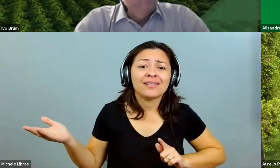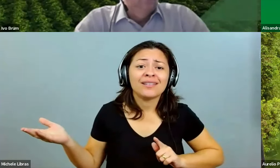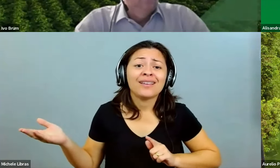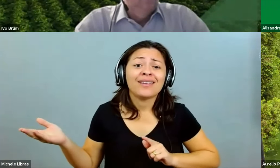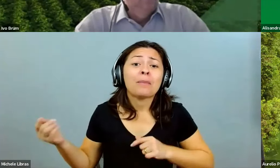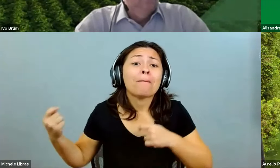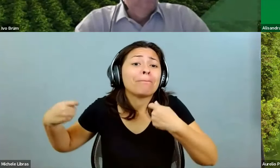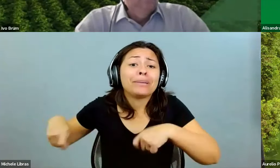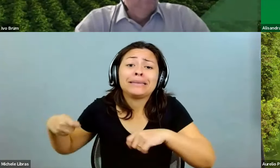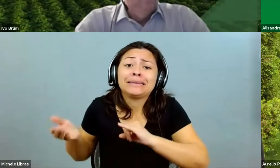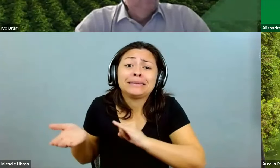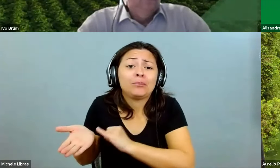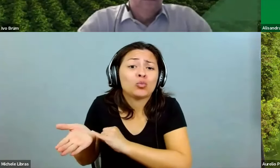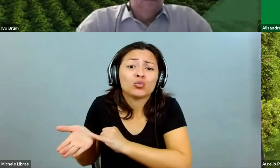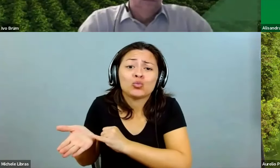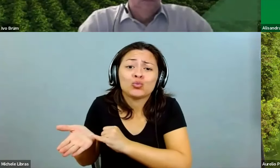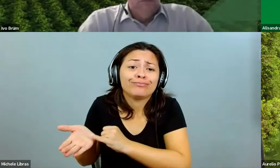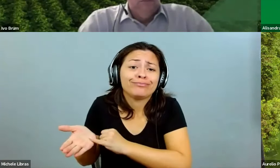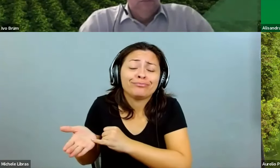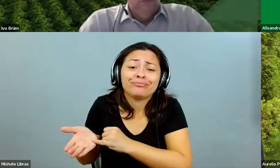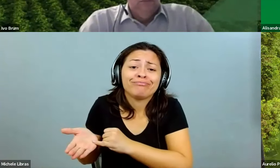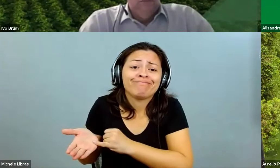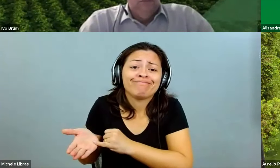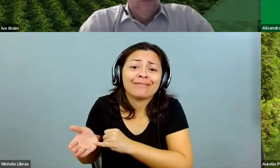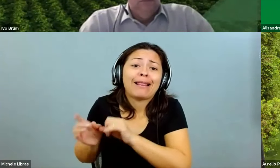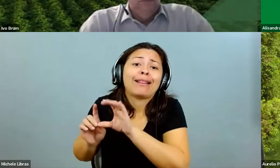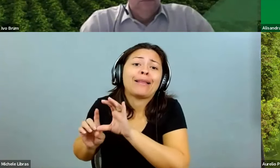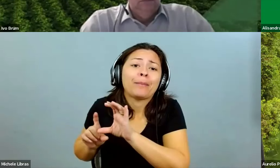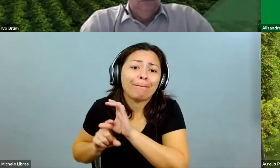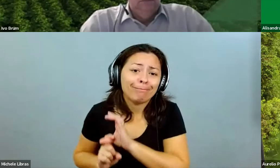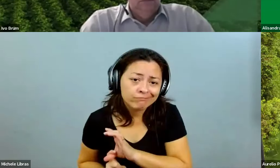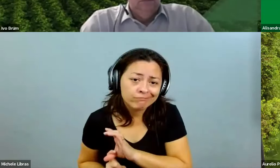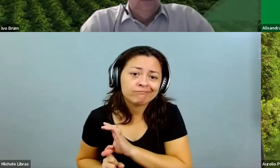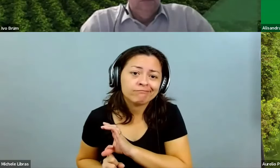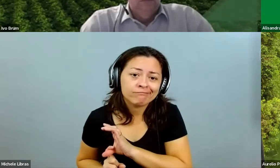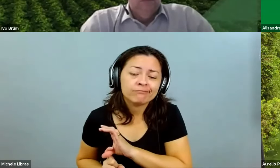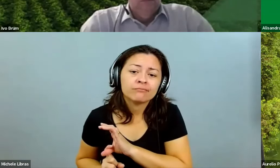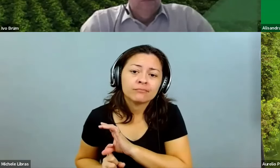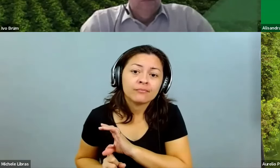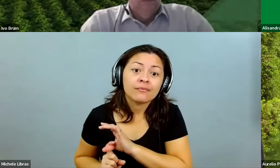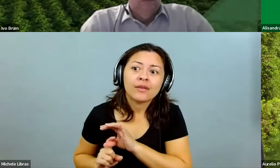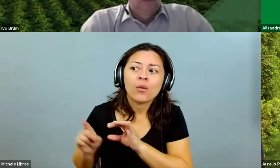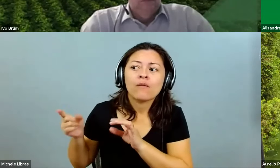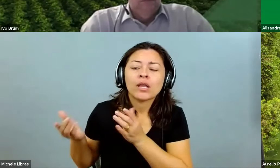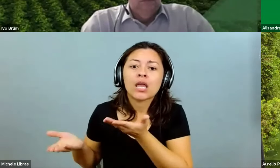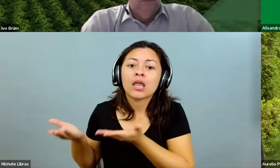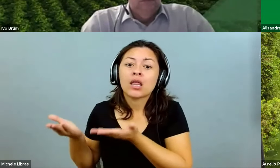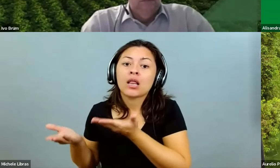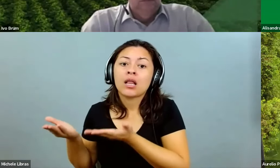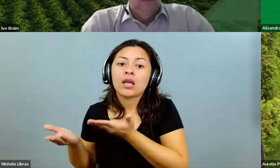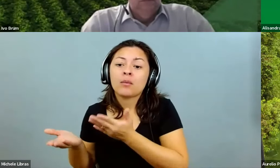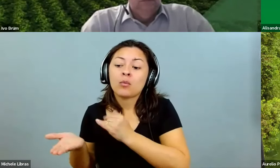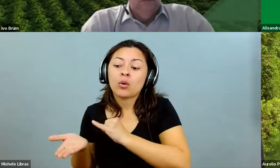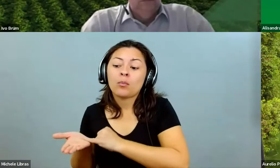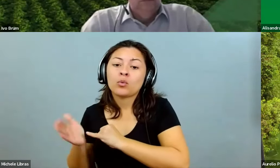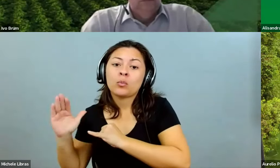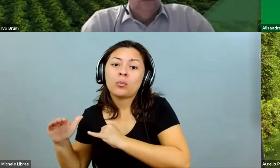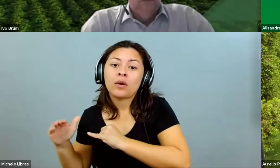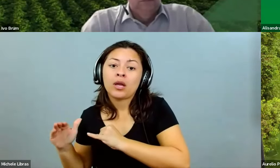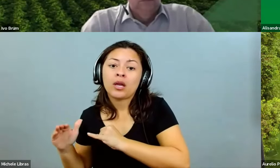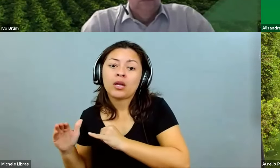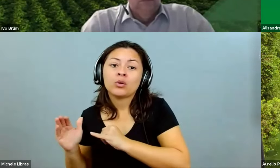impostos para pagar suas contas né então ele vai ele vai buscar obviamente um equilíbrio entre entre redução de impostos e ajuste fiscal do